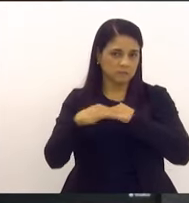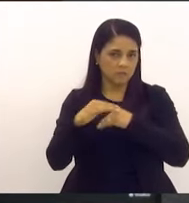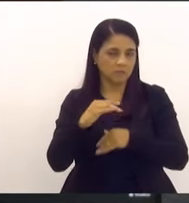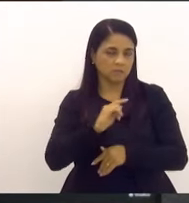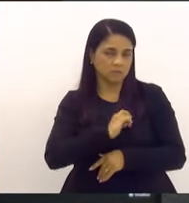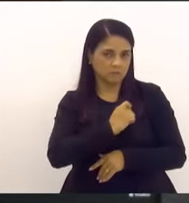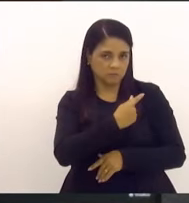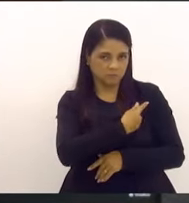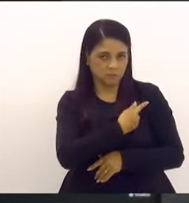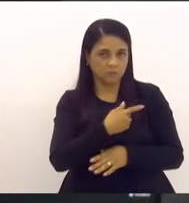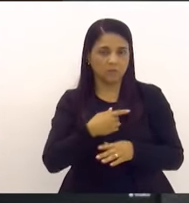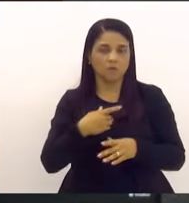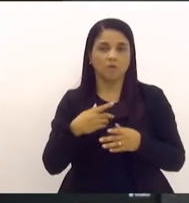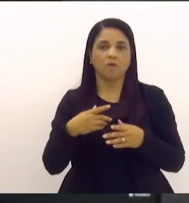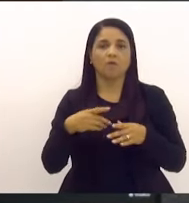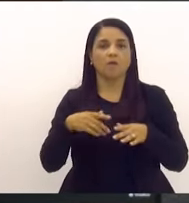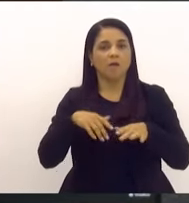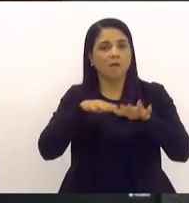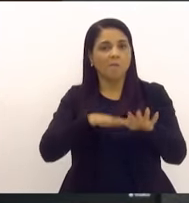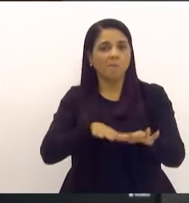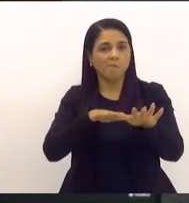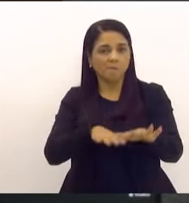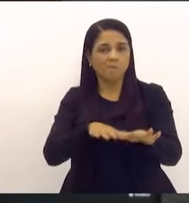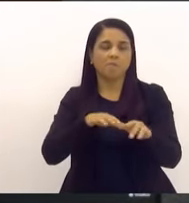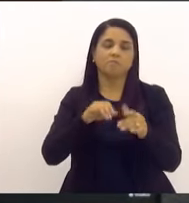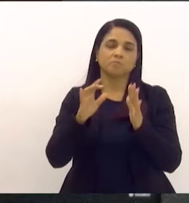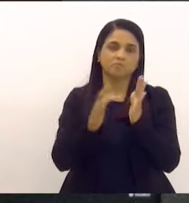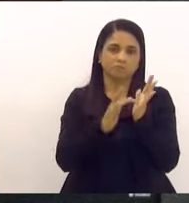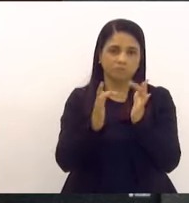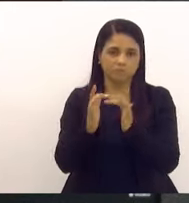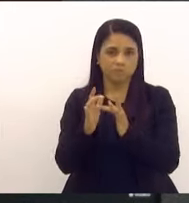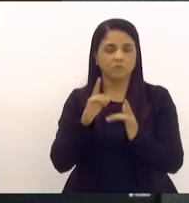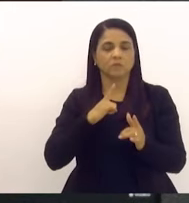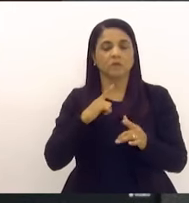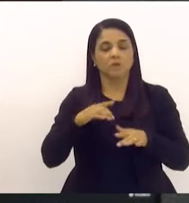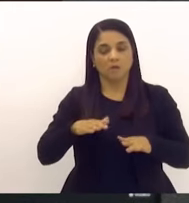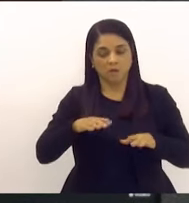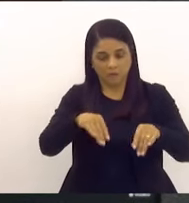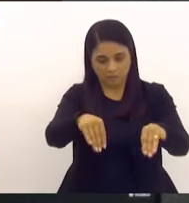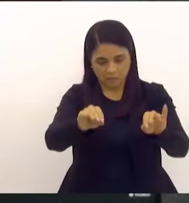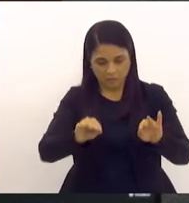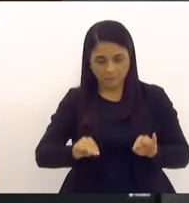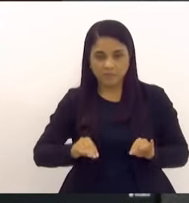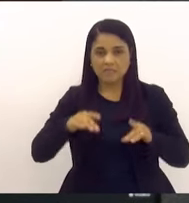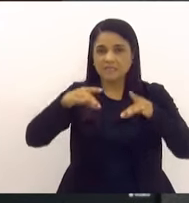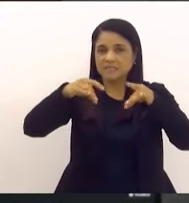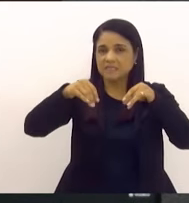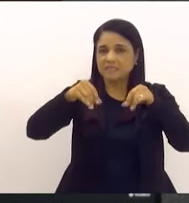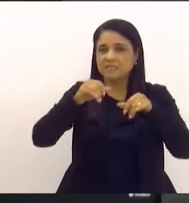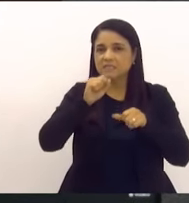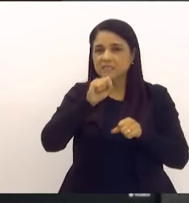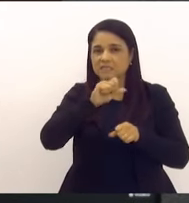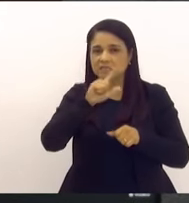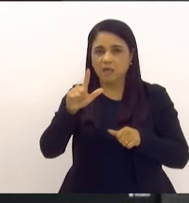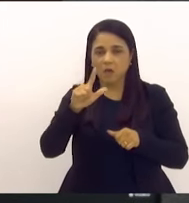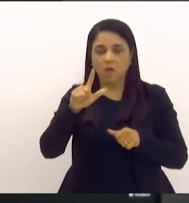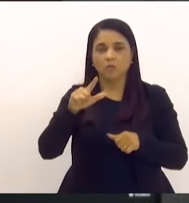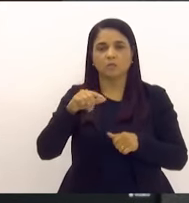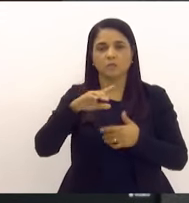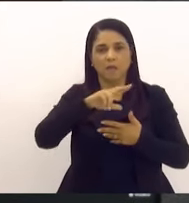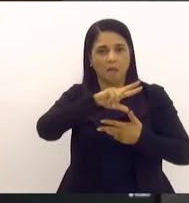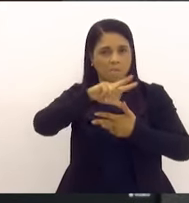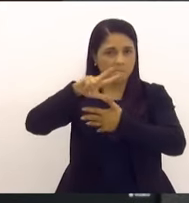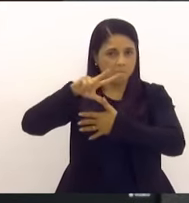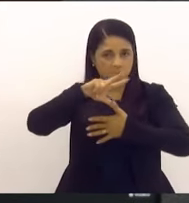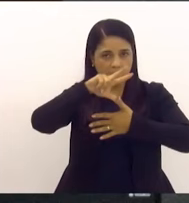como a própria Marcha para Jesus, como tem um tapete de sal da América Latina, que é um grande evento da cidade, é o maior tapete